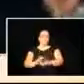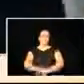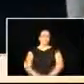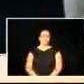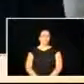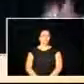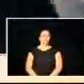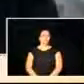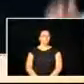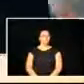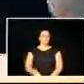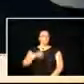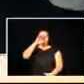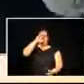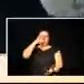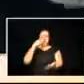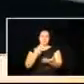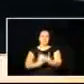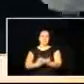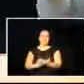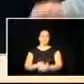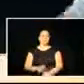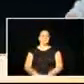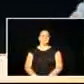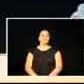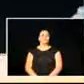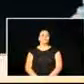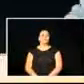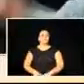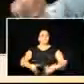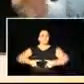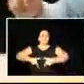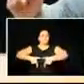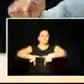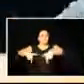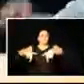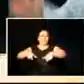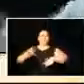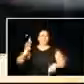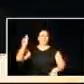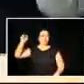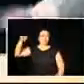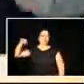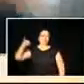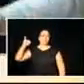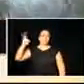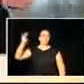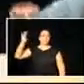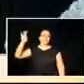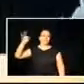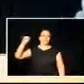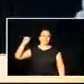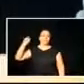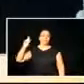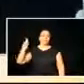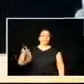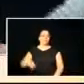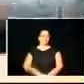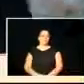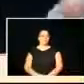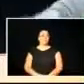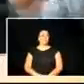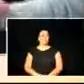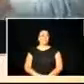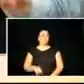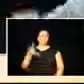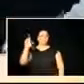vereador Salvador Soares com a responsabilidade justamente para os funcionários da Unital. Porque aqueles mais pequenininhos que são os que mais sofrem,